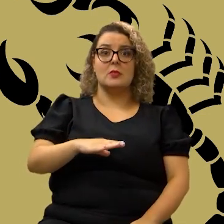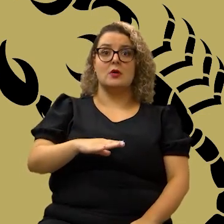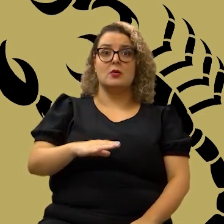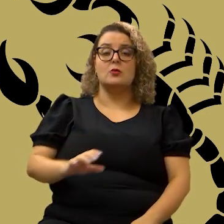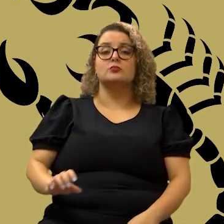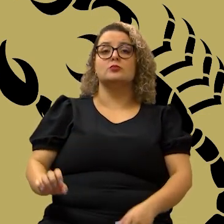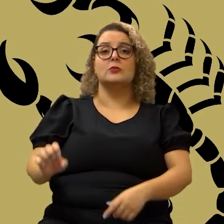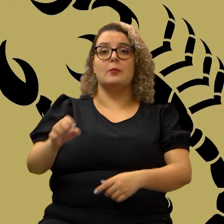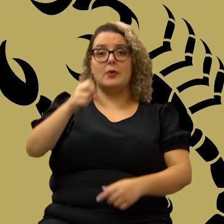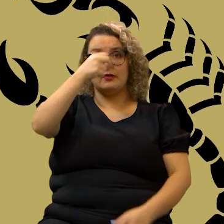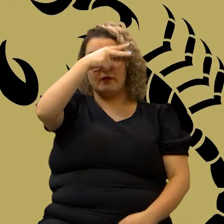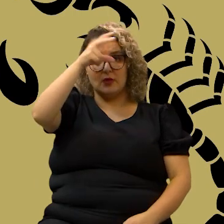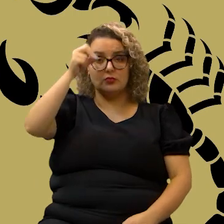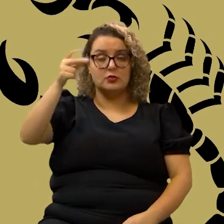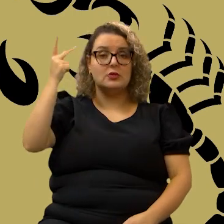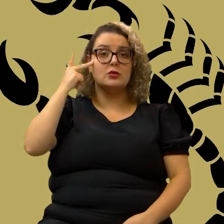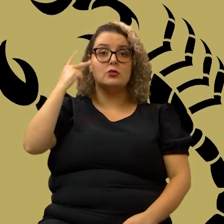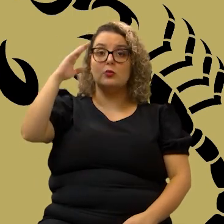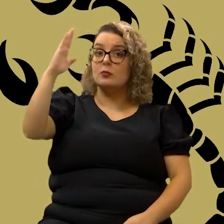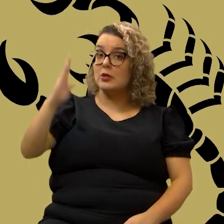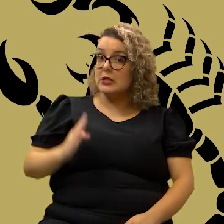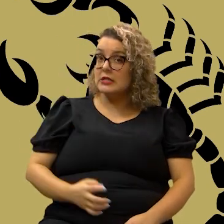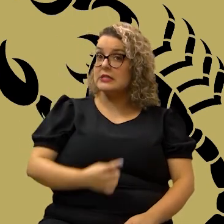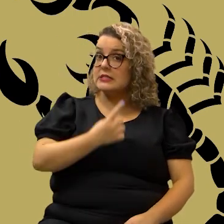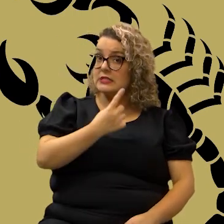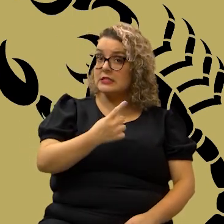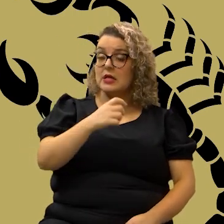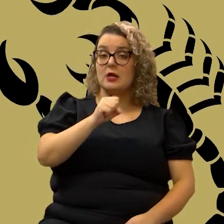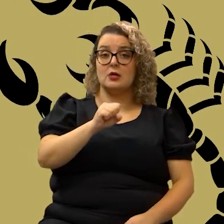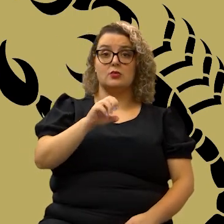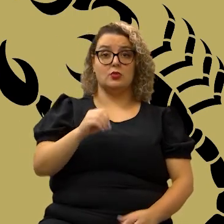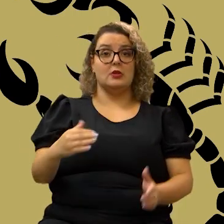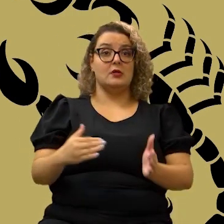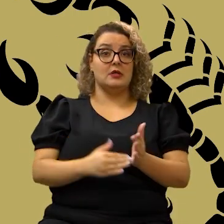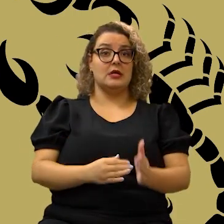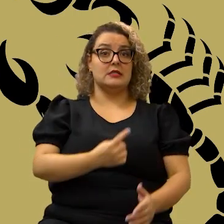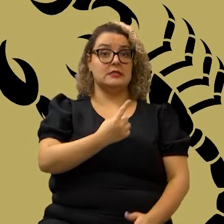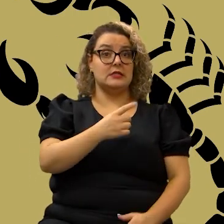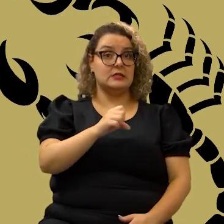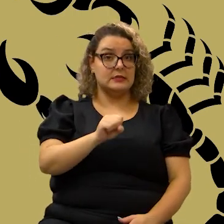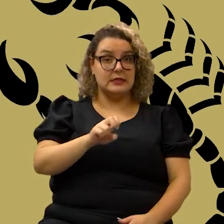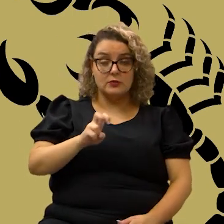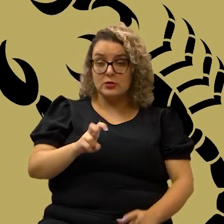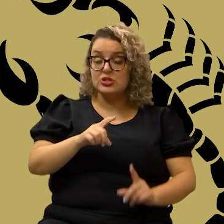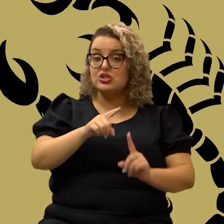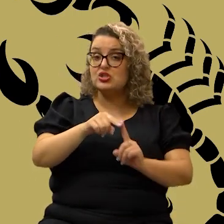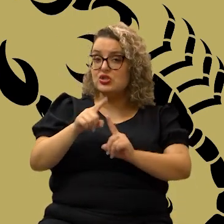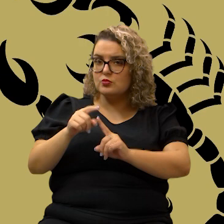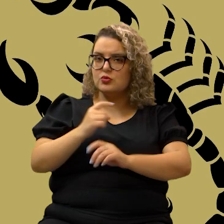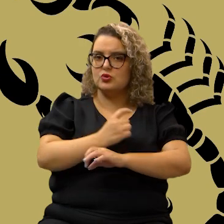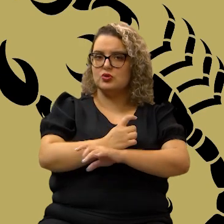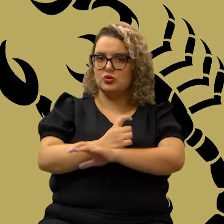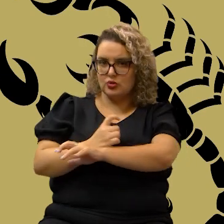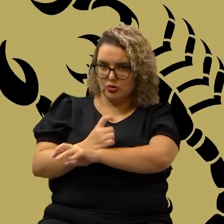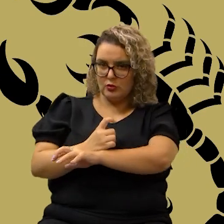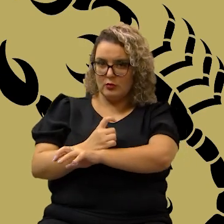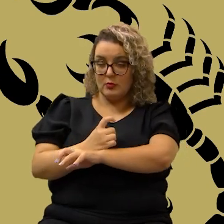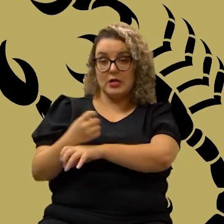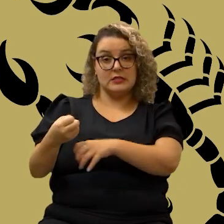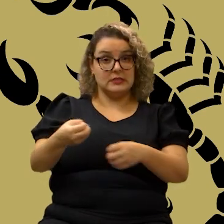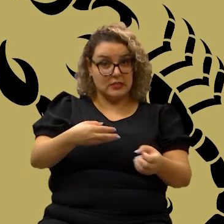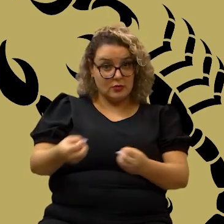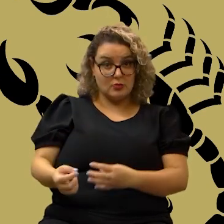Paulo, no Brasil, nós temos cerca de 180 a 185 espécies, mas